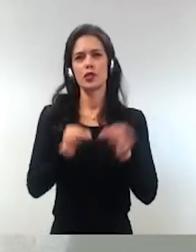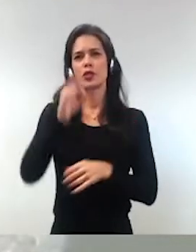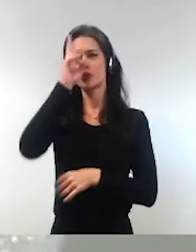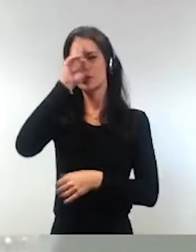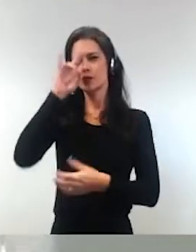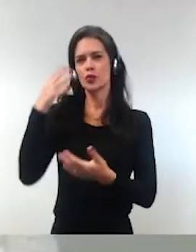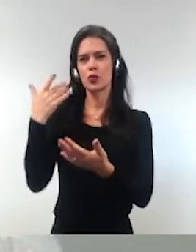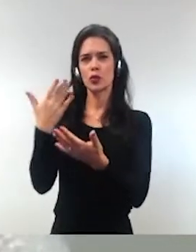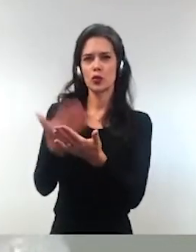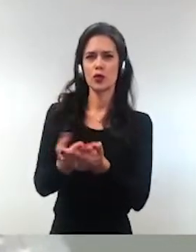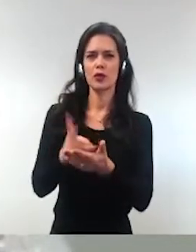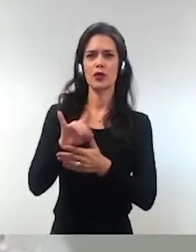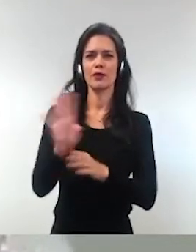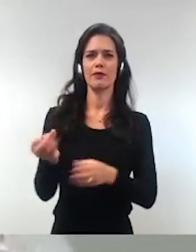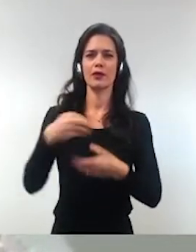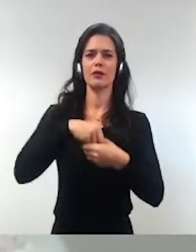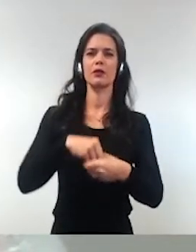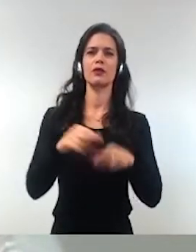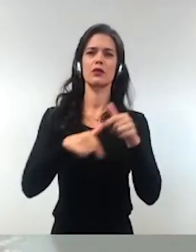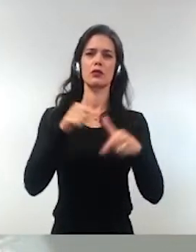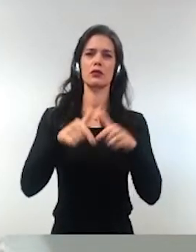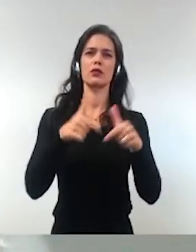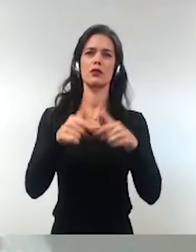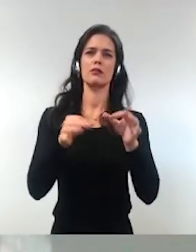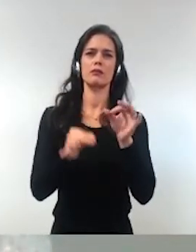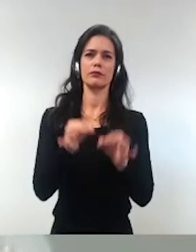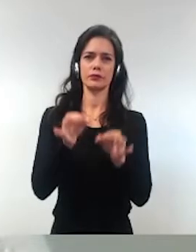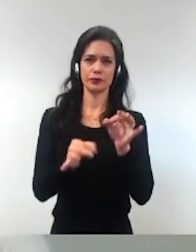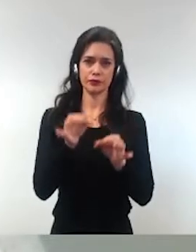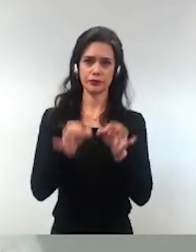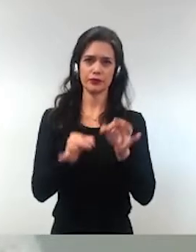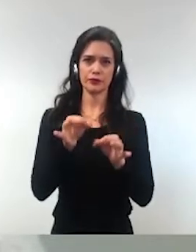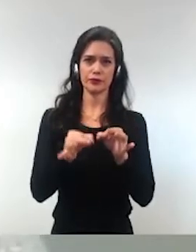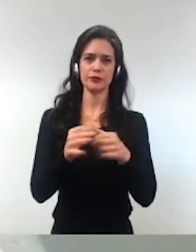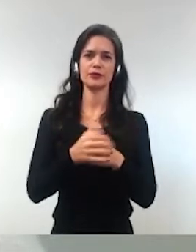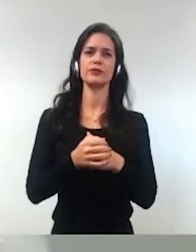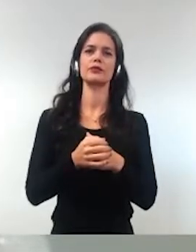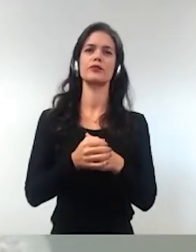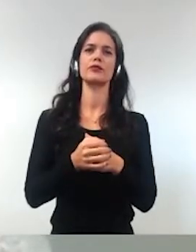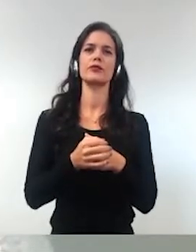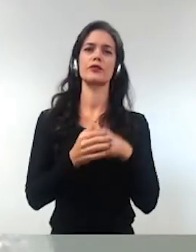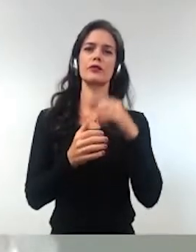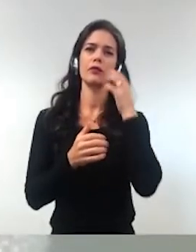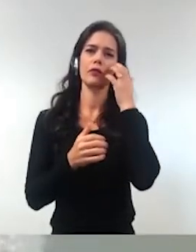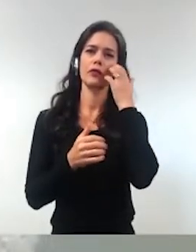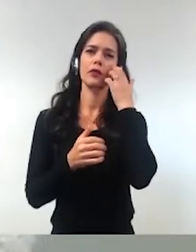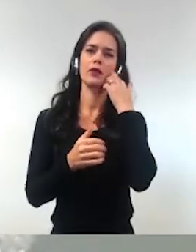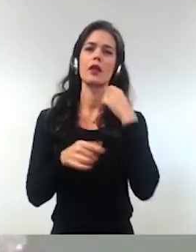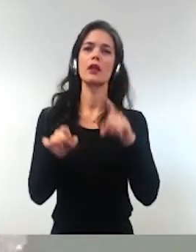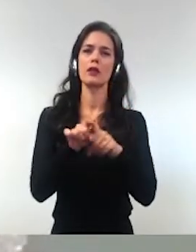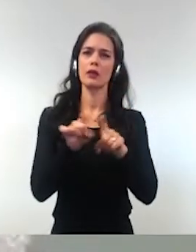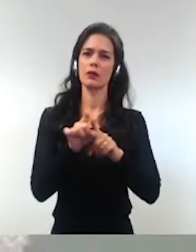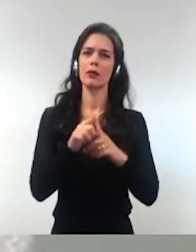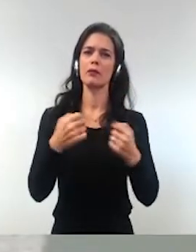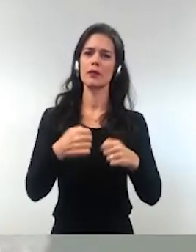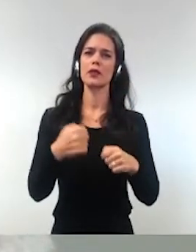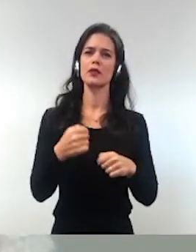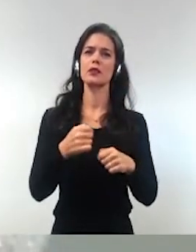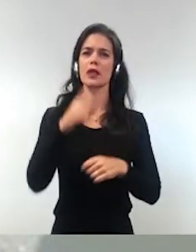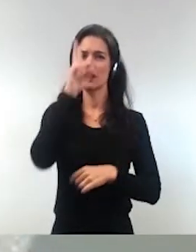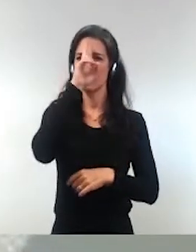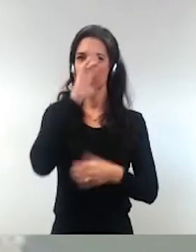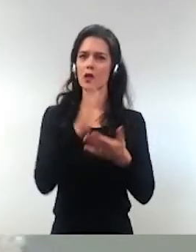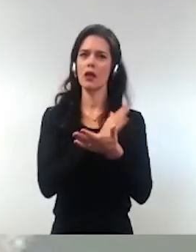conferem densidade à Justiça do Trabalho do Brasil, de forma, eu diria, pragmática, também nós temos que ressaltar